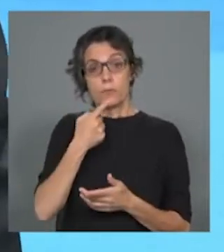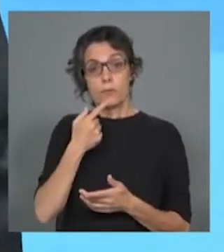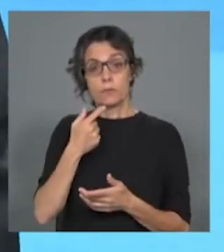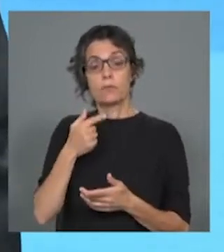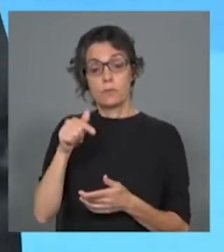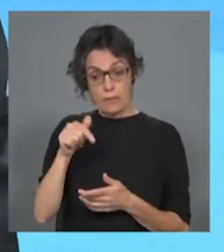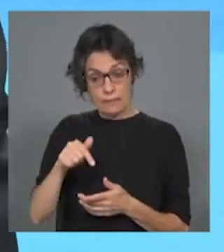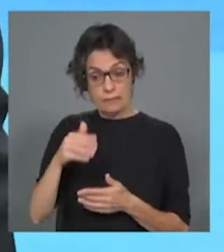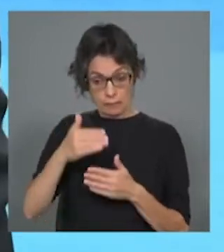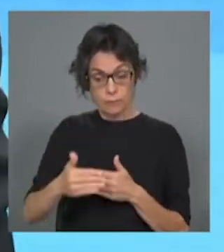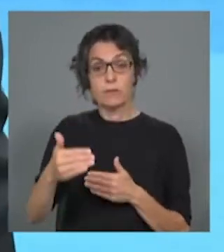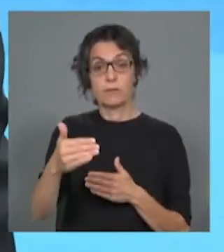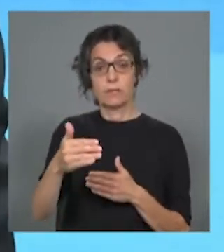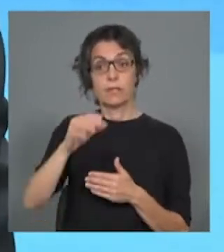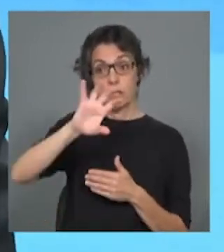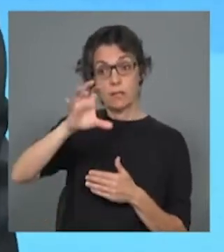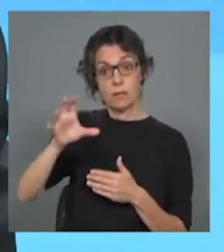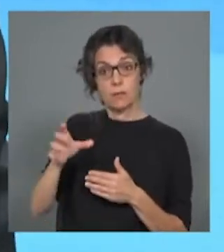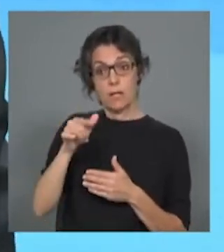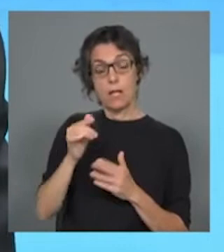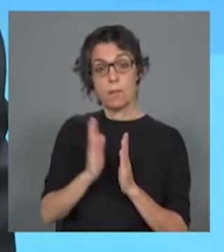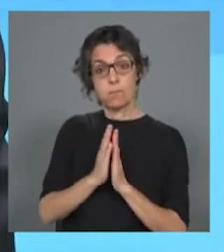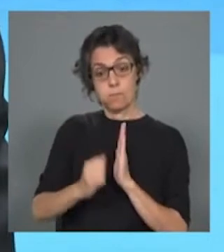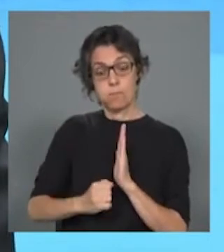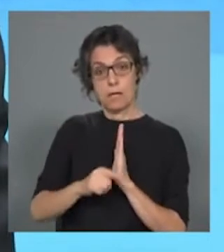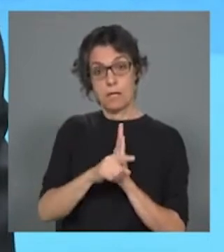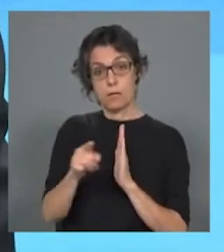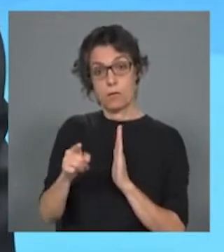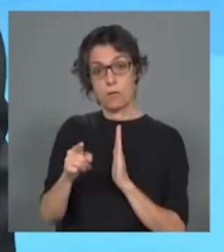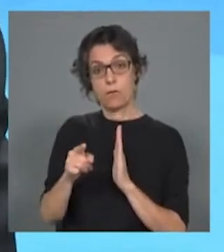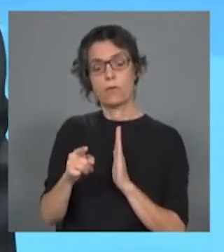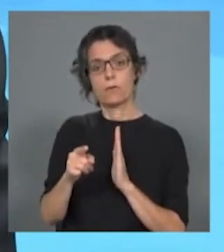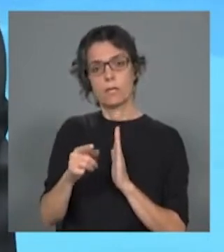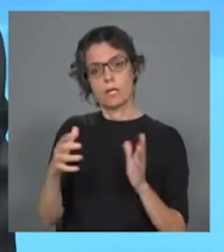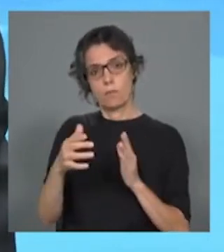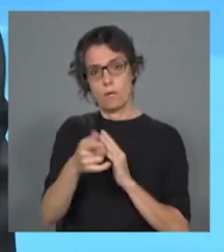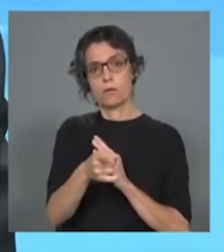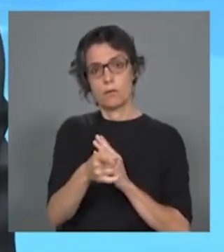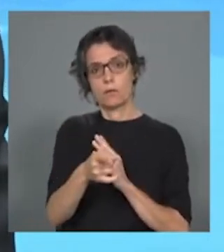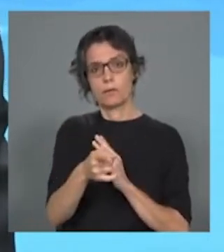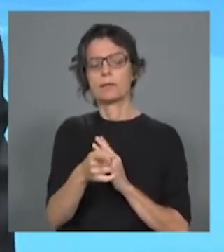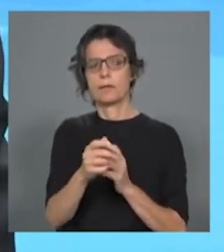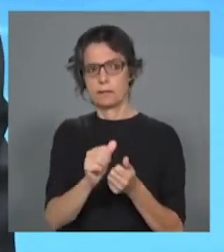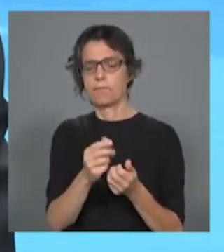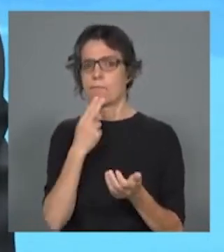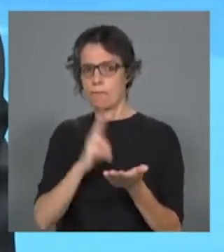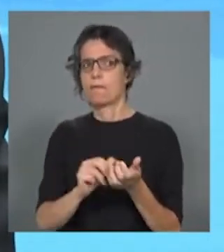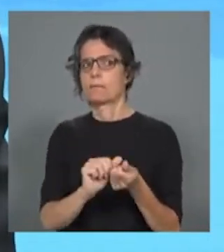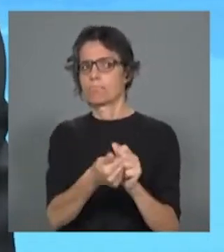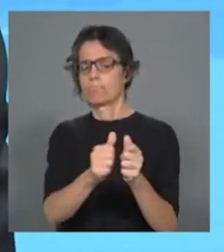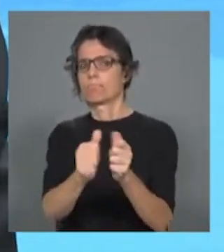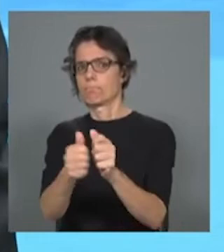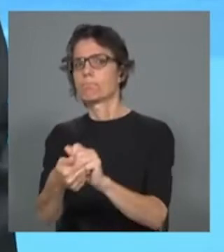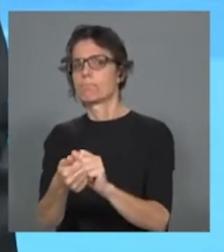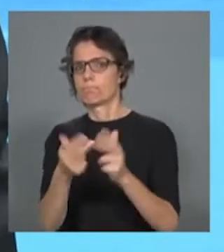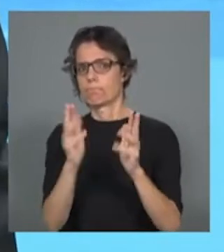nos vários países onde a Igreja Católica tinha alguma preponderância, uma mudança na questão da liberdade religiosa.